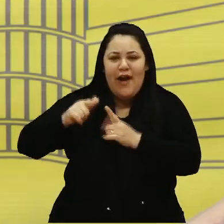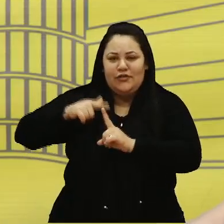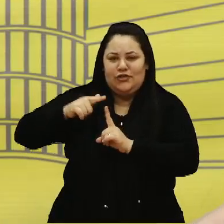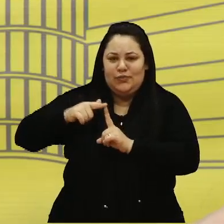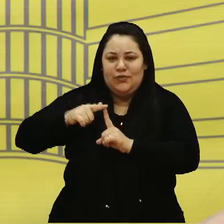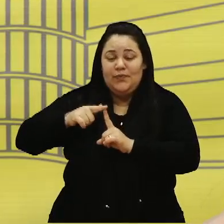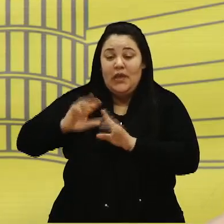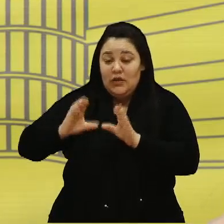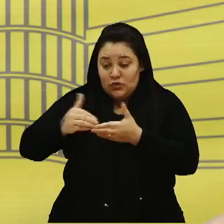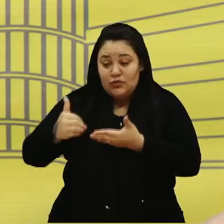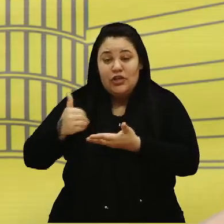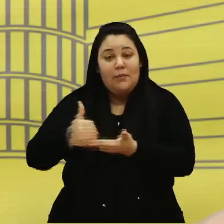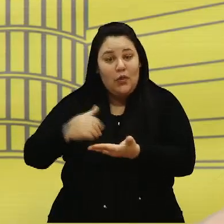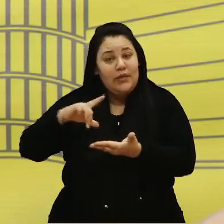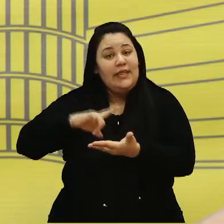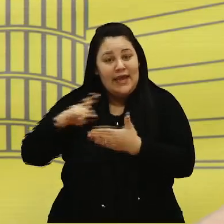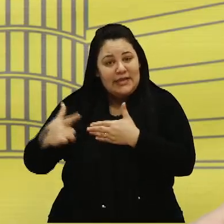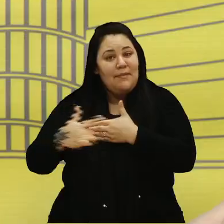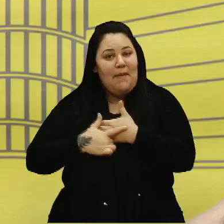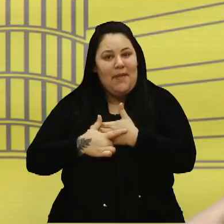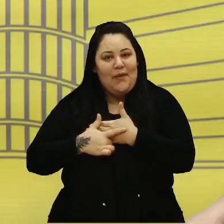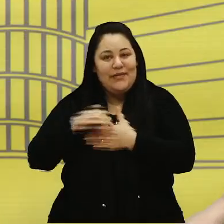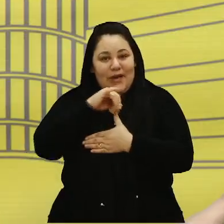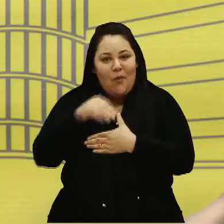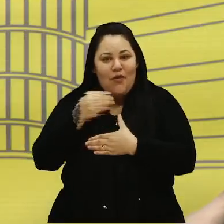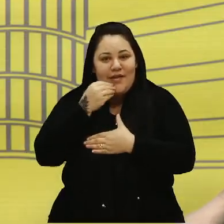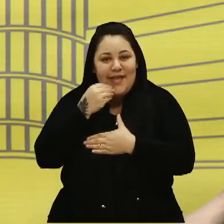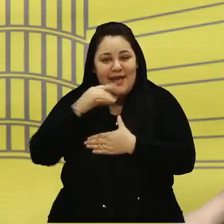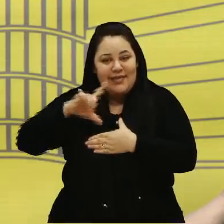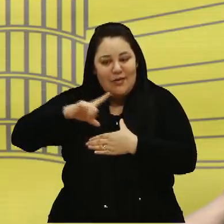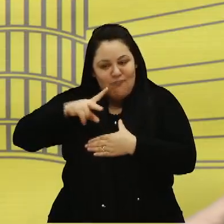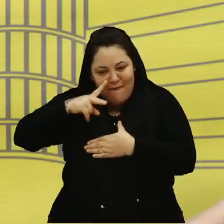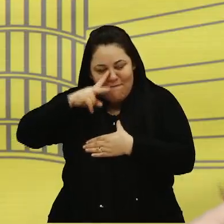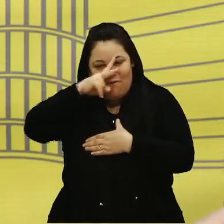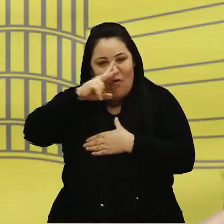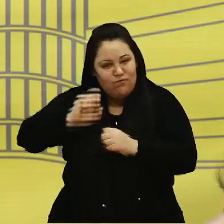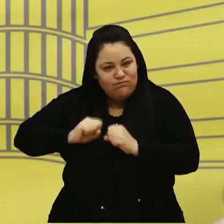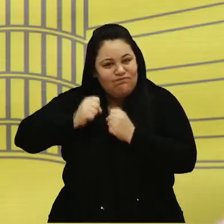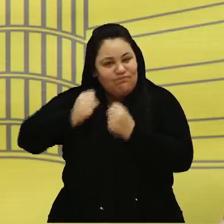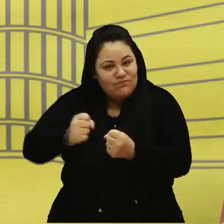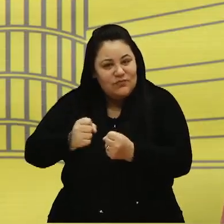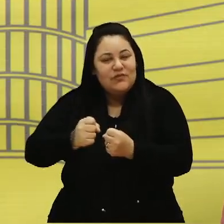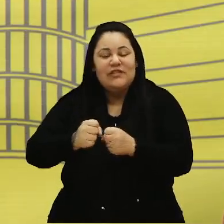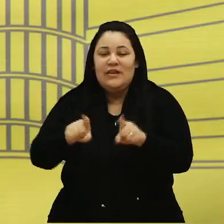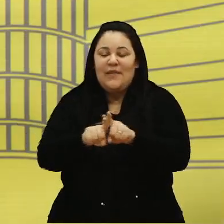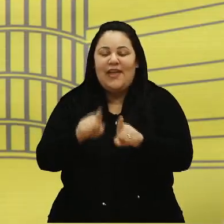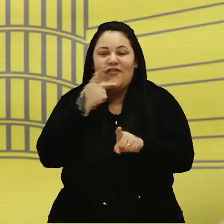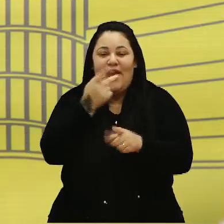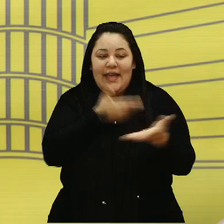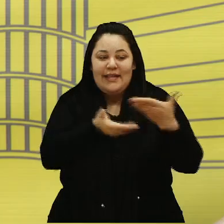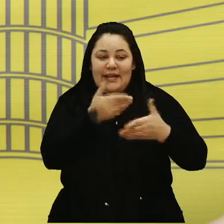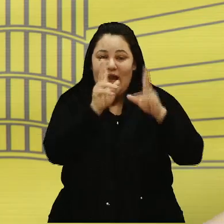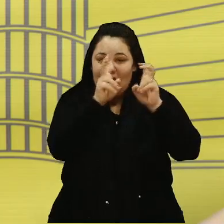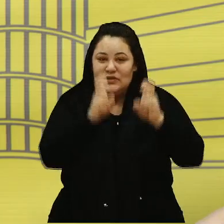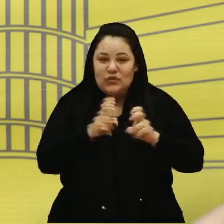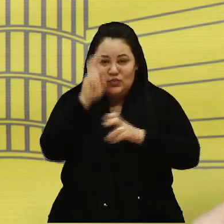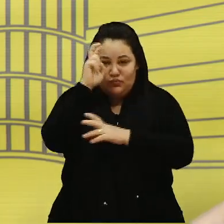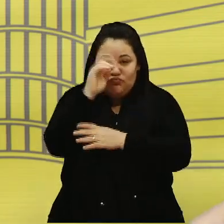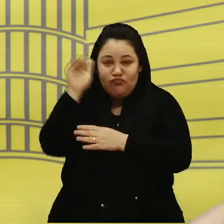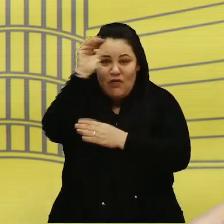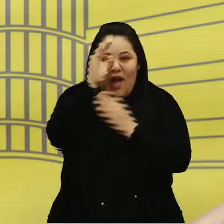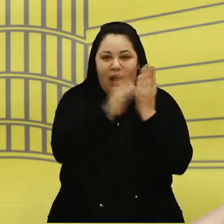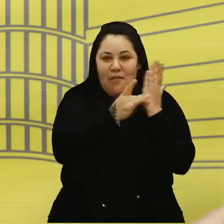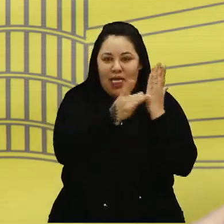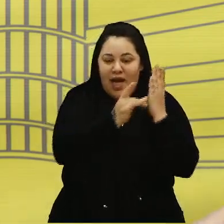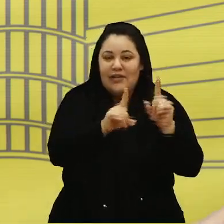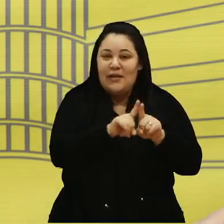frentes parlamentares têm essa possibilidade, essa força de trazer à tona temas como esse, das altas habilidades, da superdotação. A gente